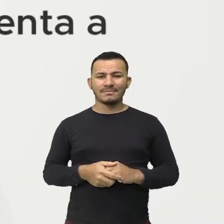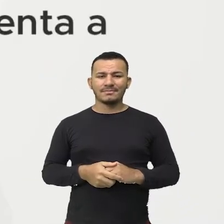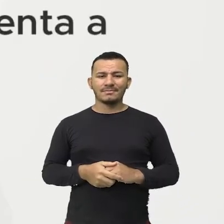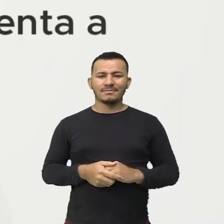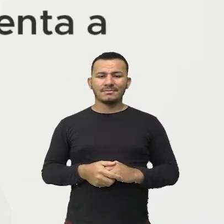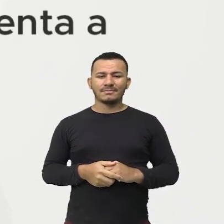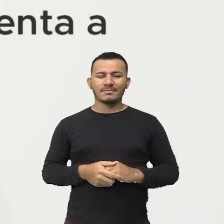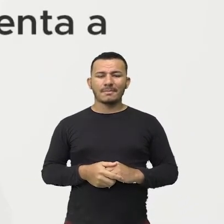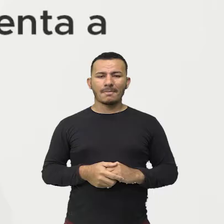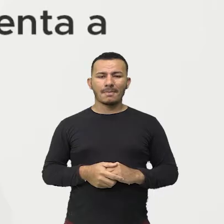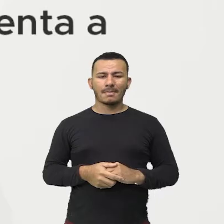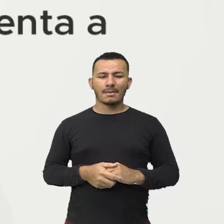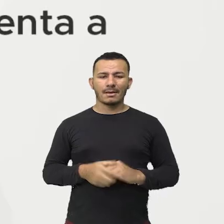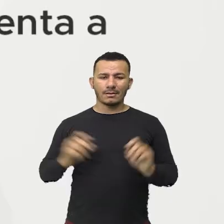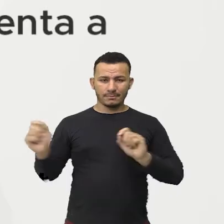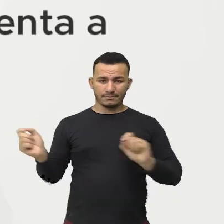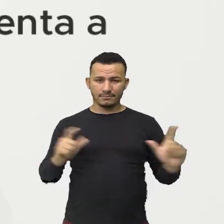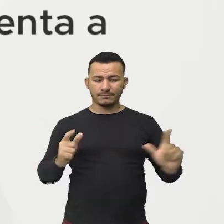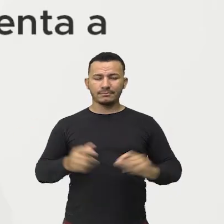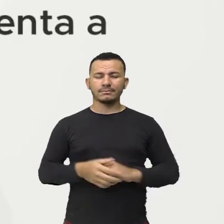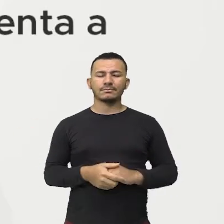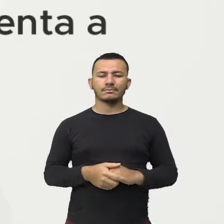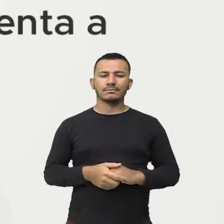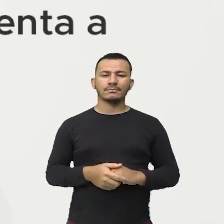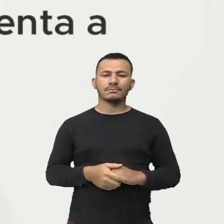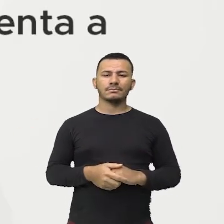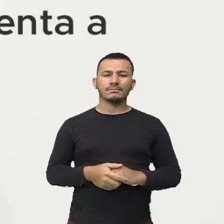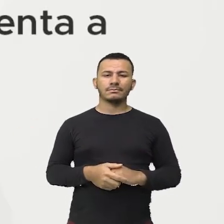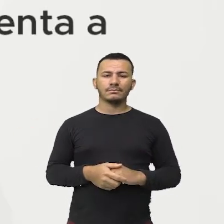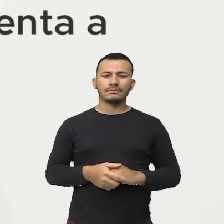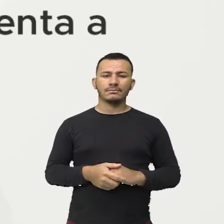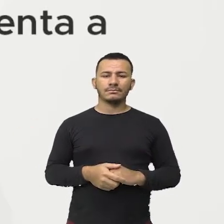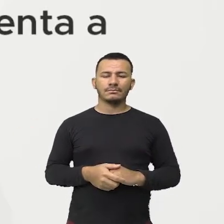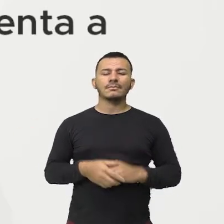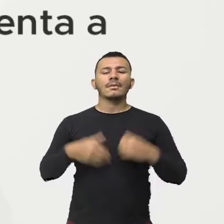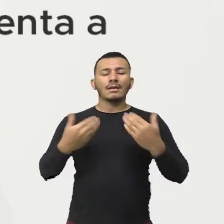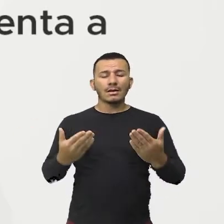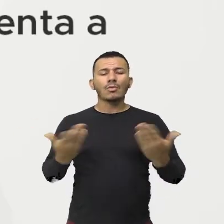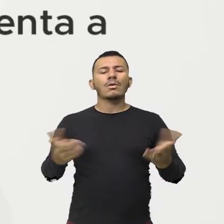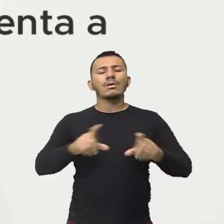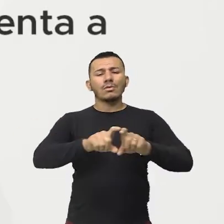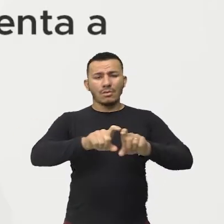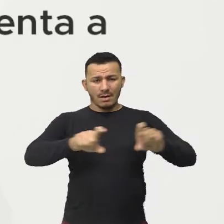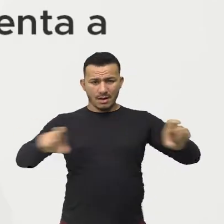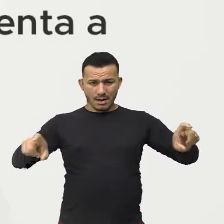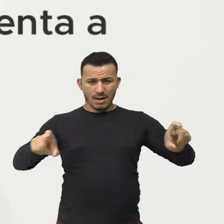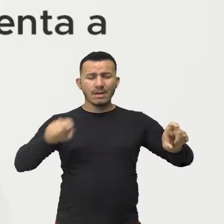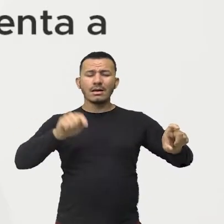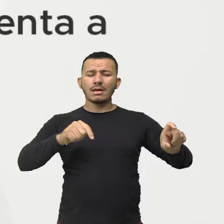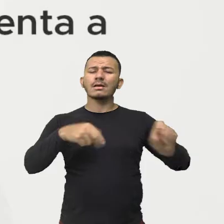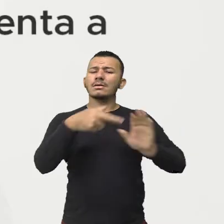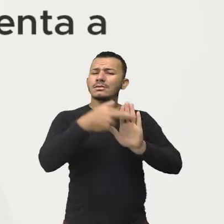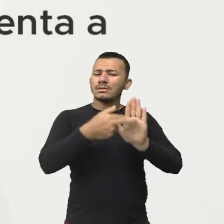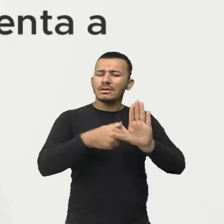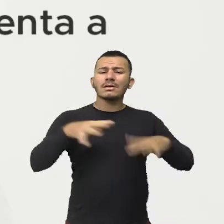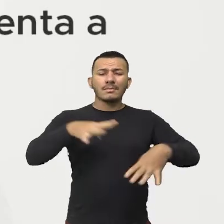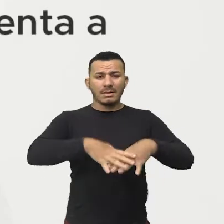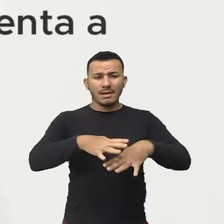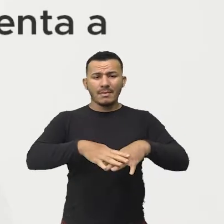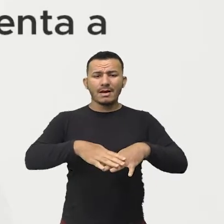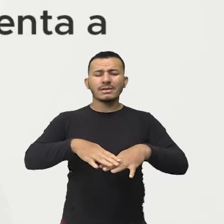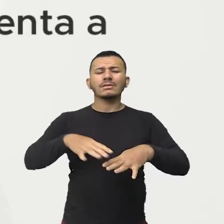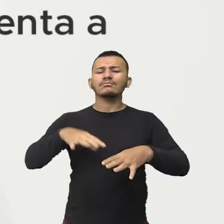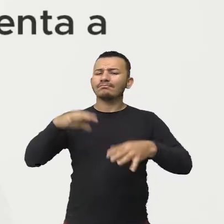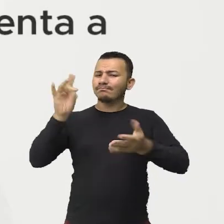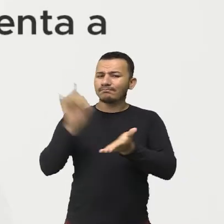então o que nos aguarda na próxima cartela. A expressão matemática que representa a renda mensal desse garçom